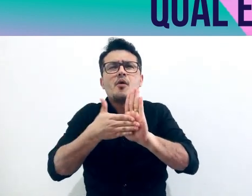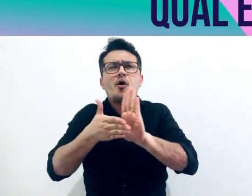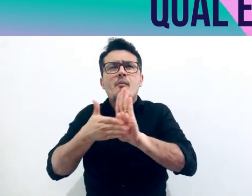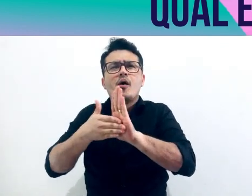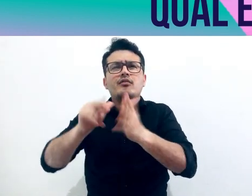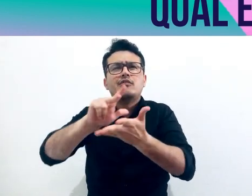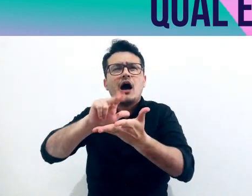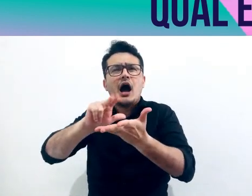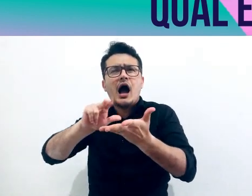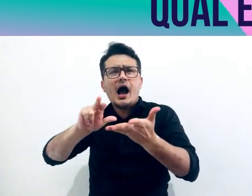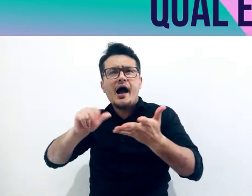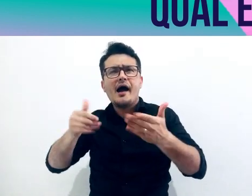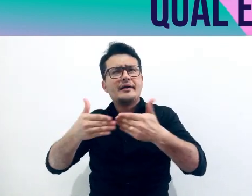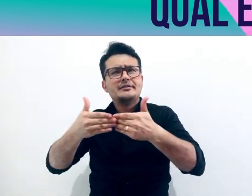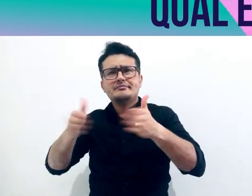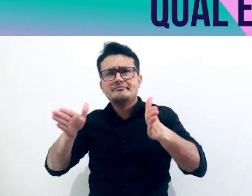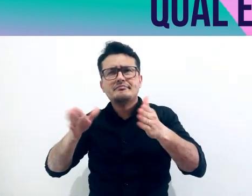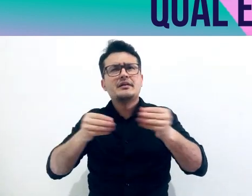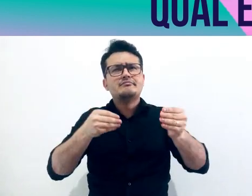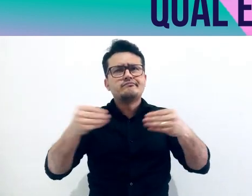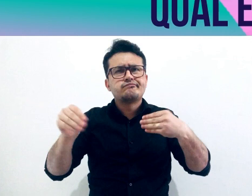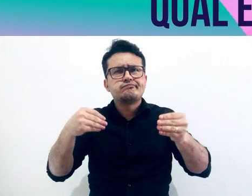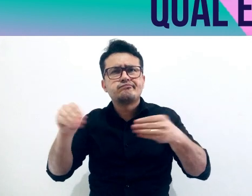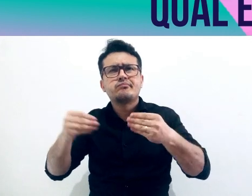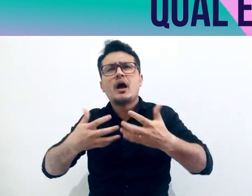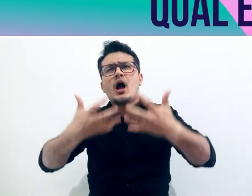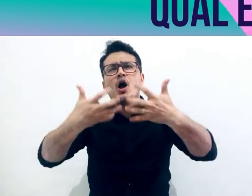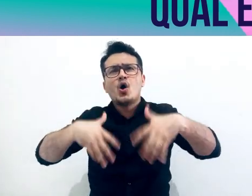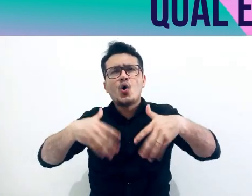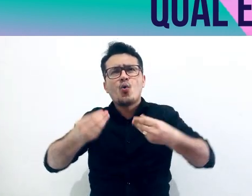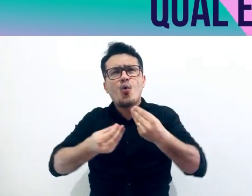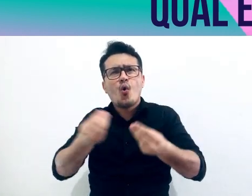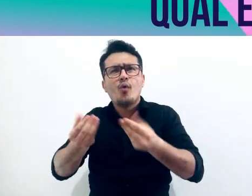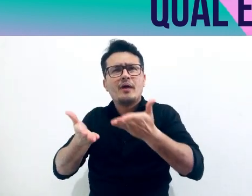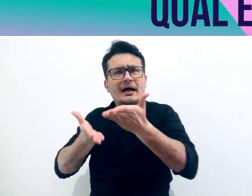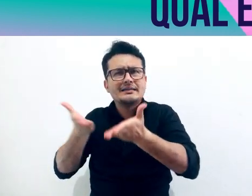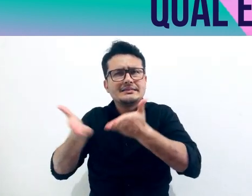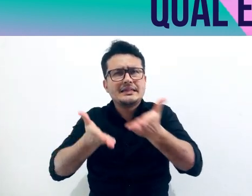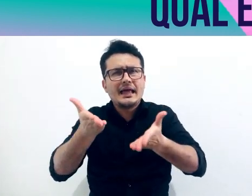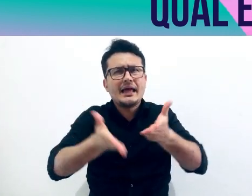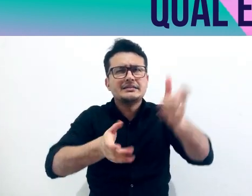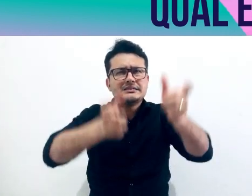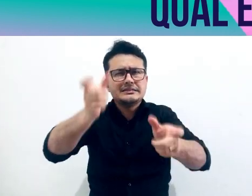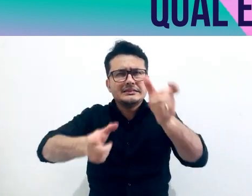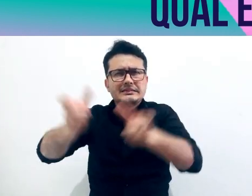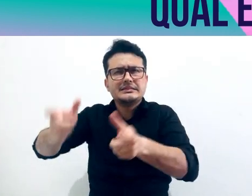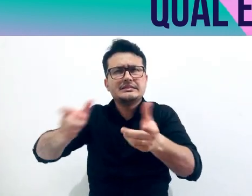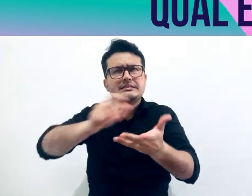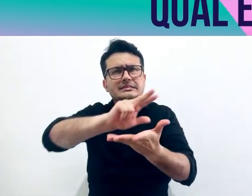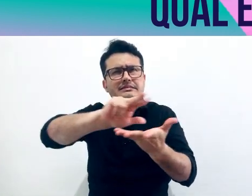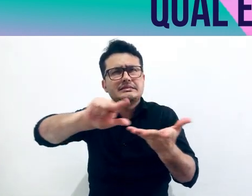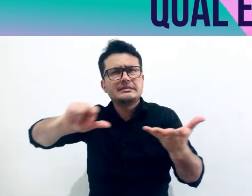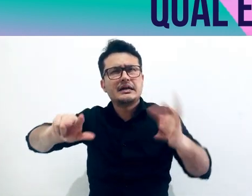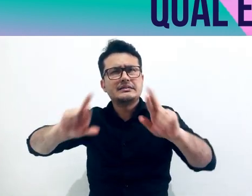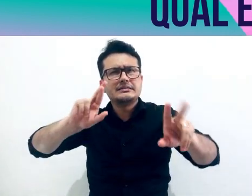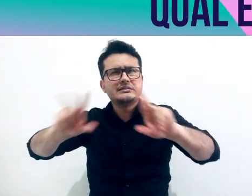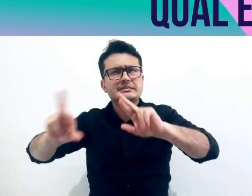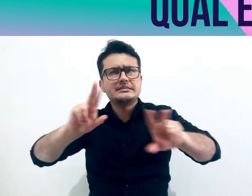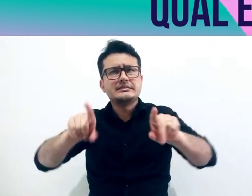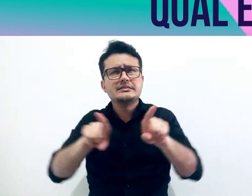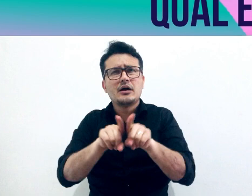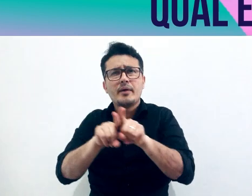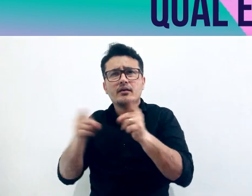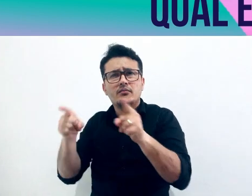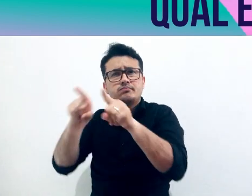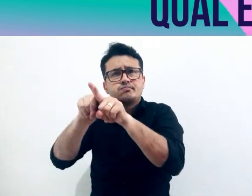curriculares diversificadas e abertas. Flexibiliza seu funcionamento, atende à diversidade do alunado, estabelece redes